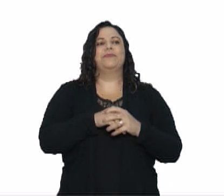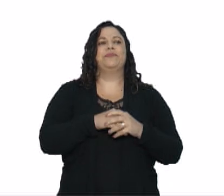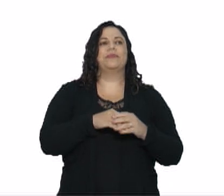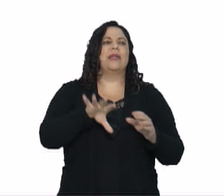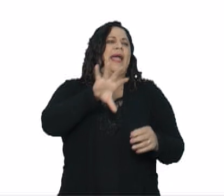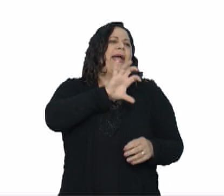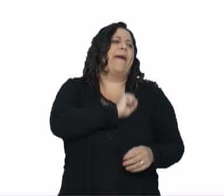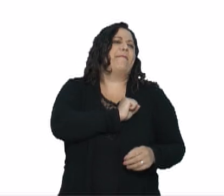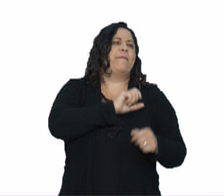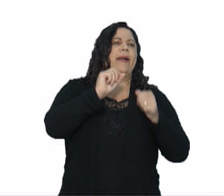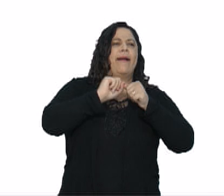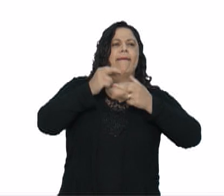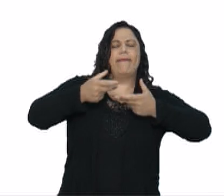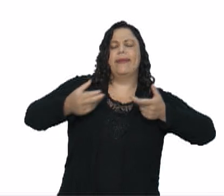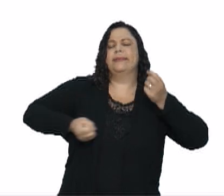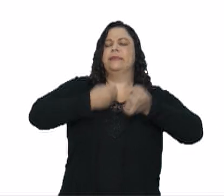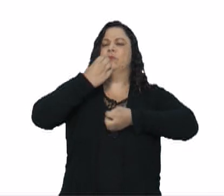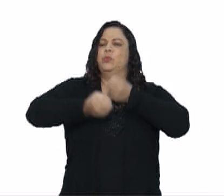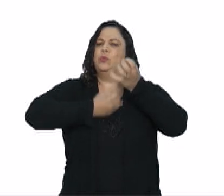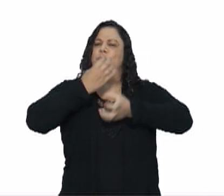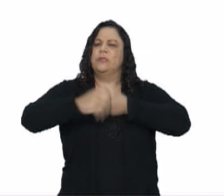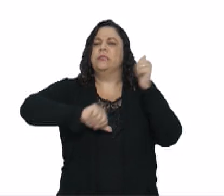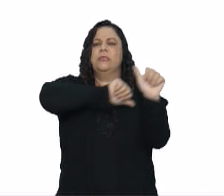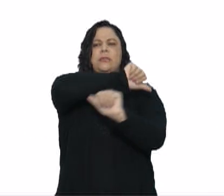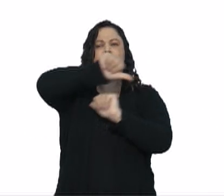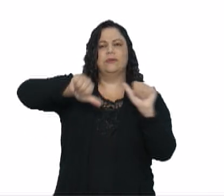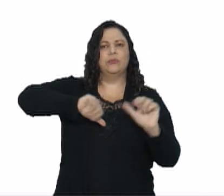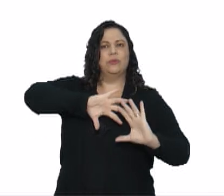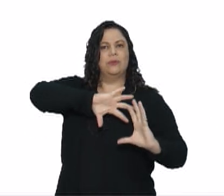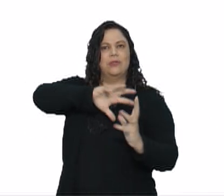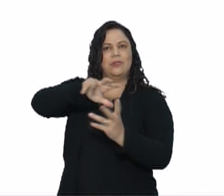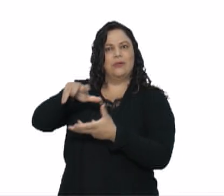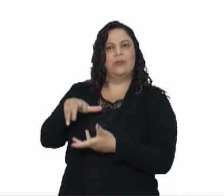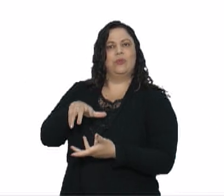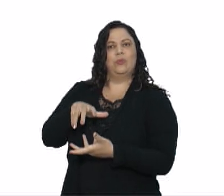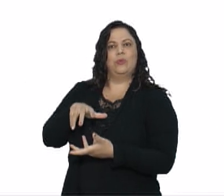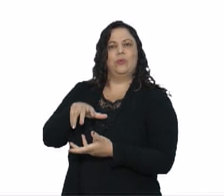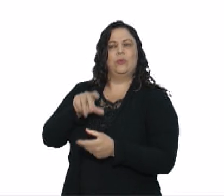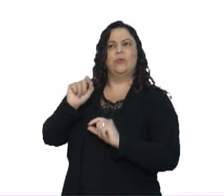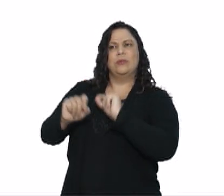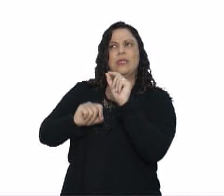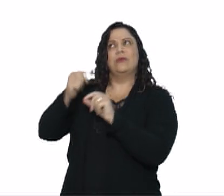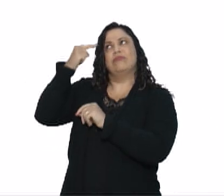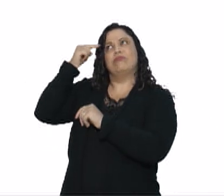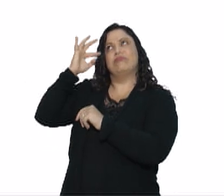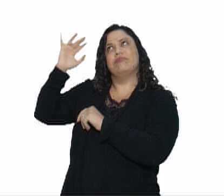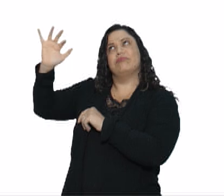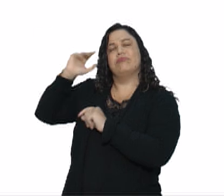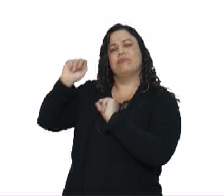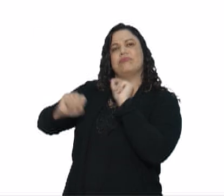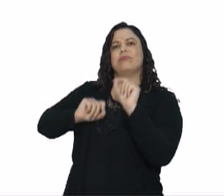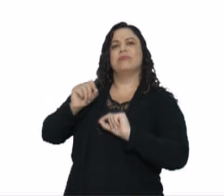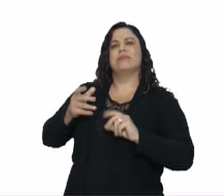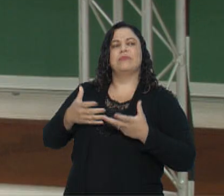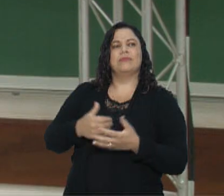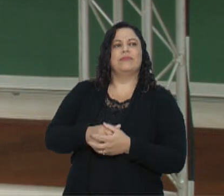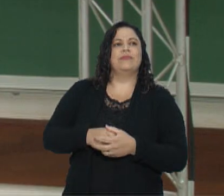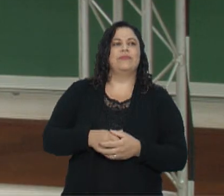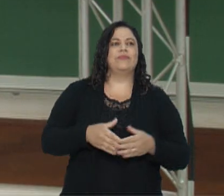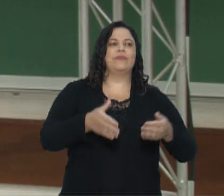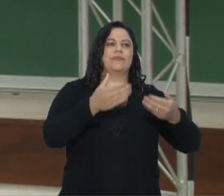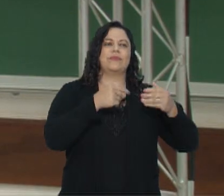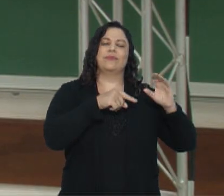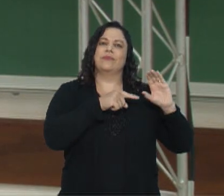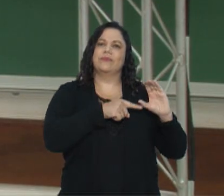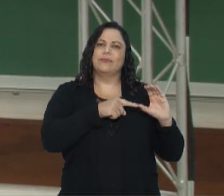fazer poesia e mudar o mundo. E isso é isso que almejo. Então, infinitivo.